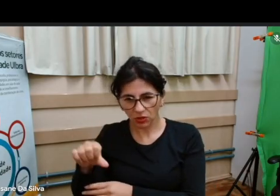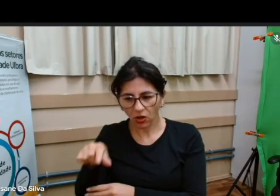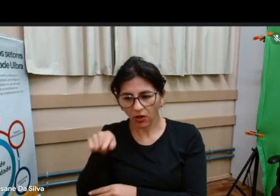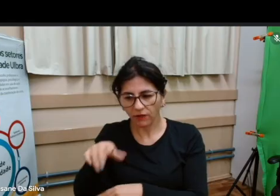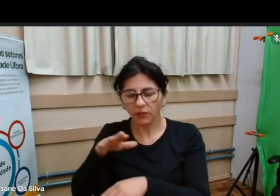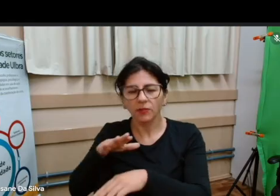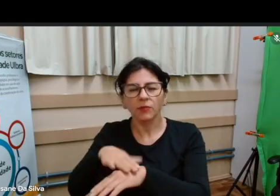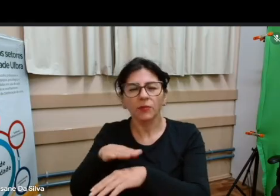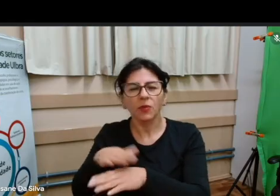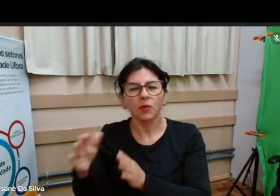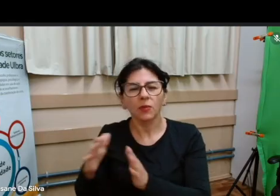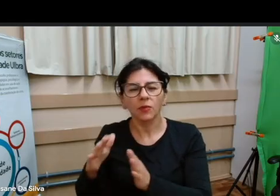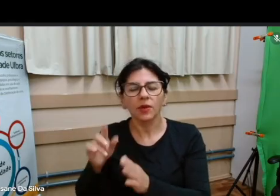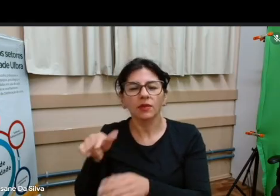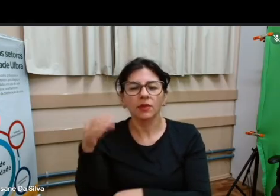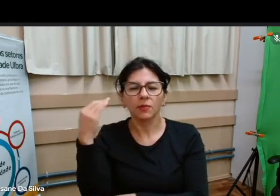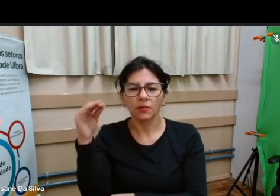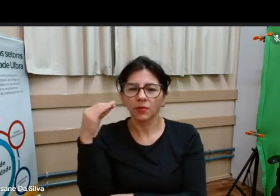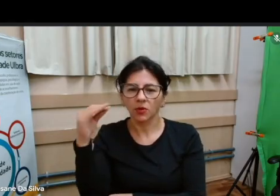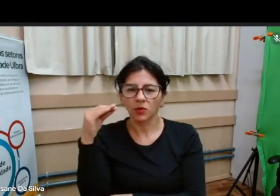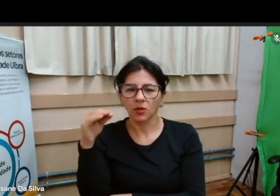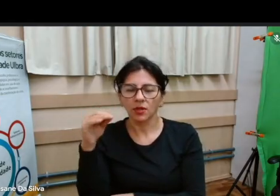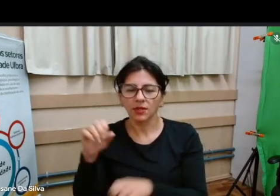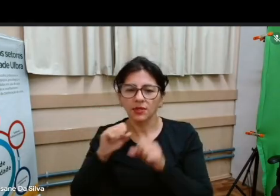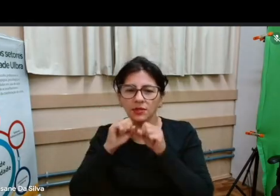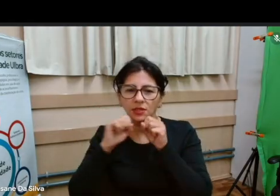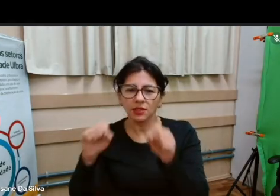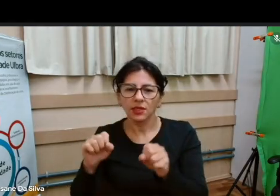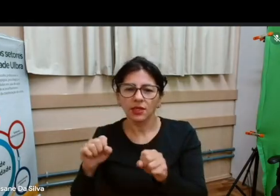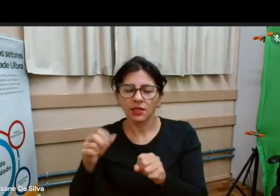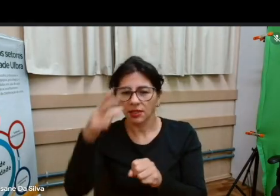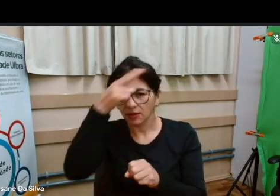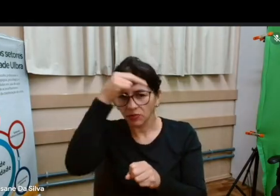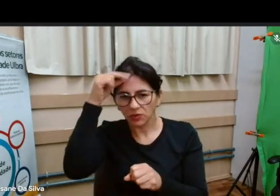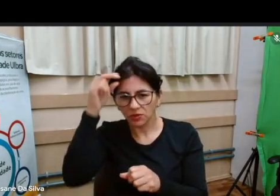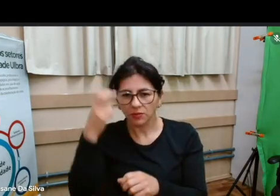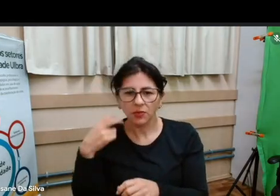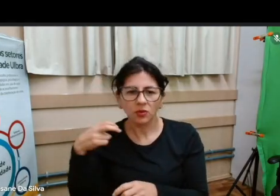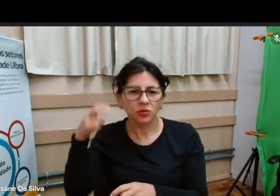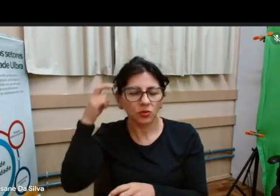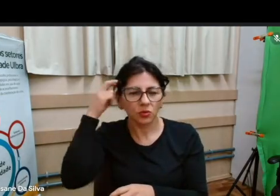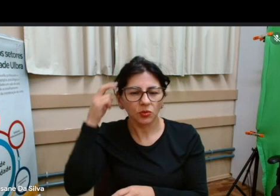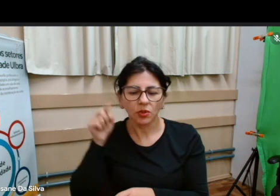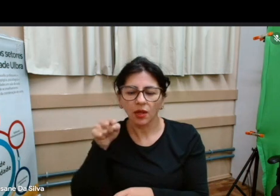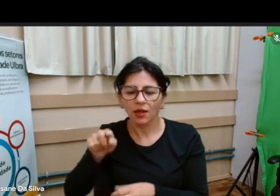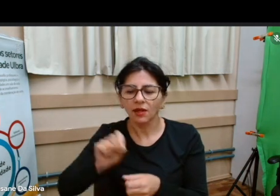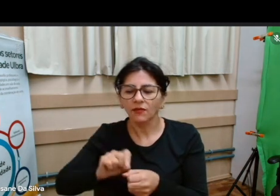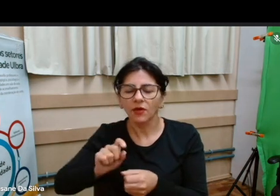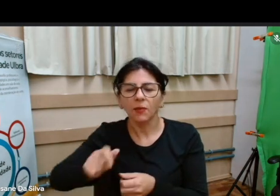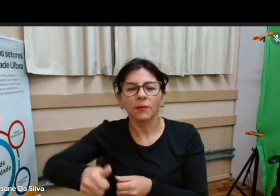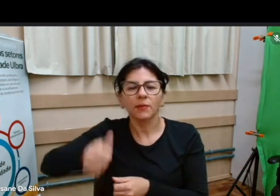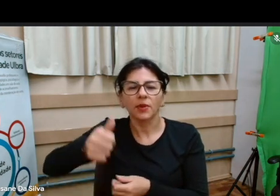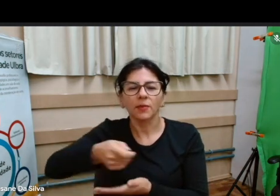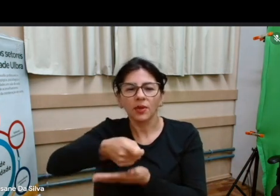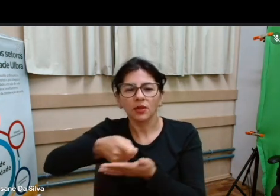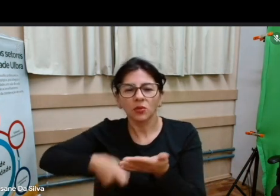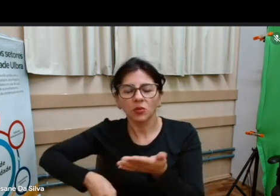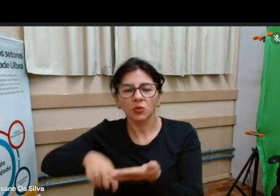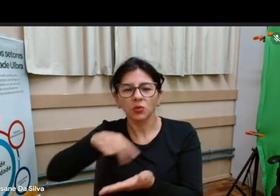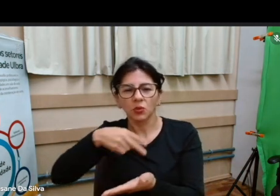Porto Alegre a secretaria municipal de cultura fez seu primeiro concurso de dança para o